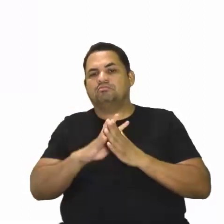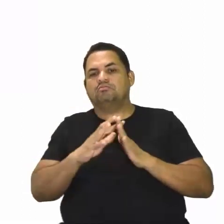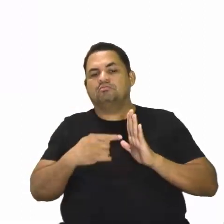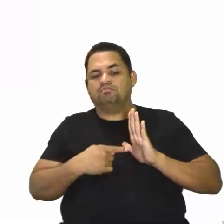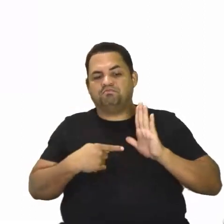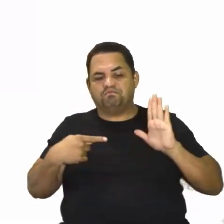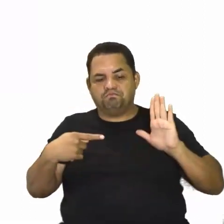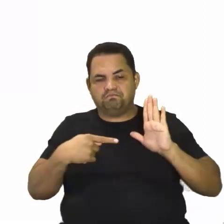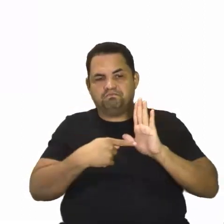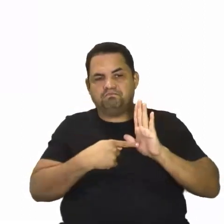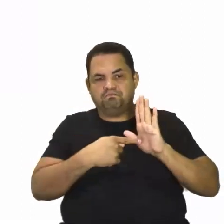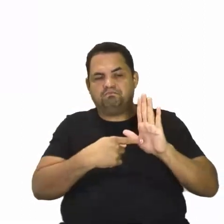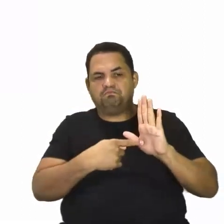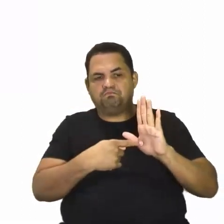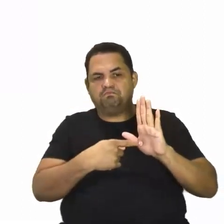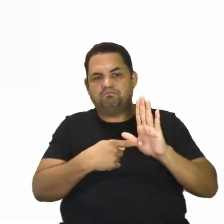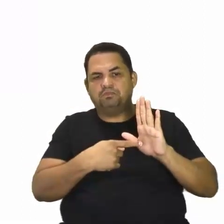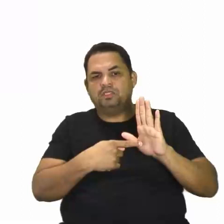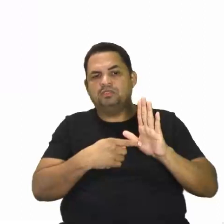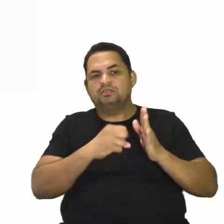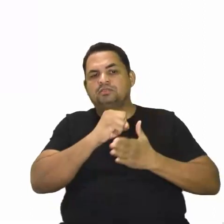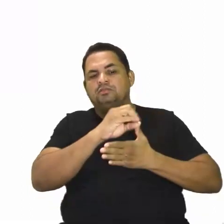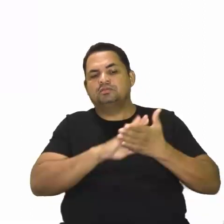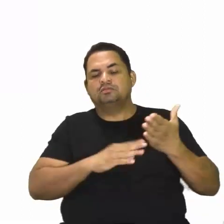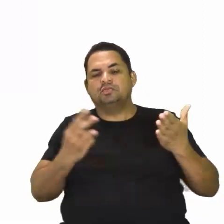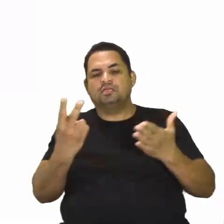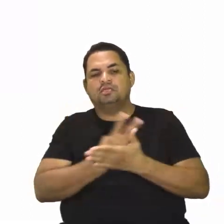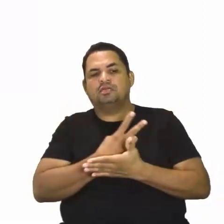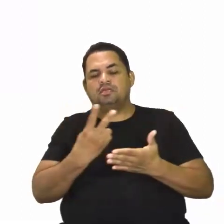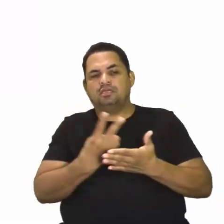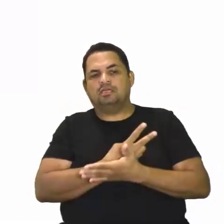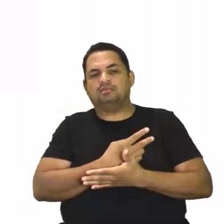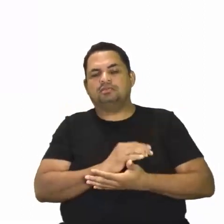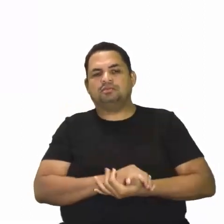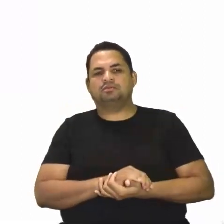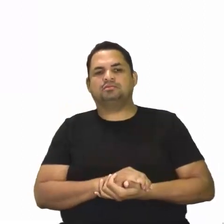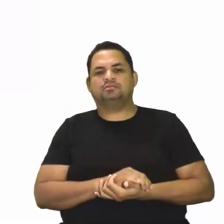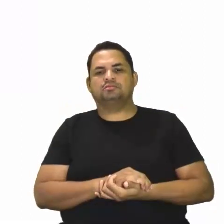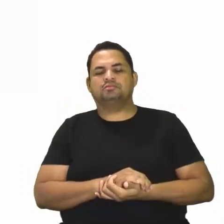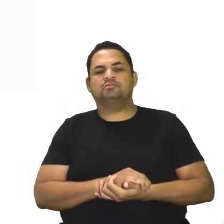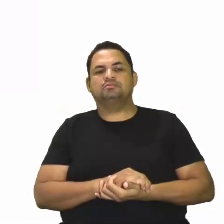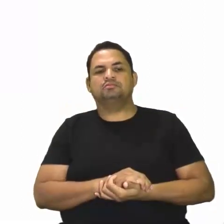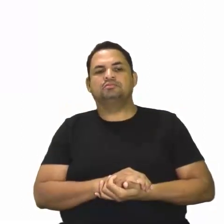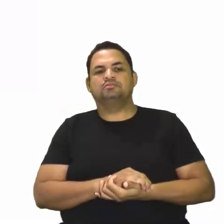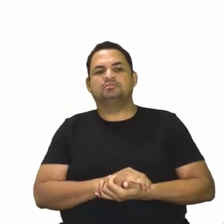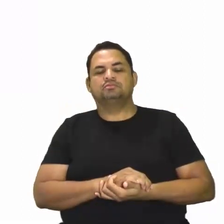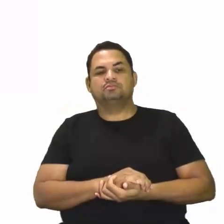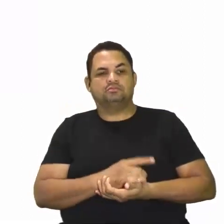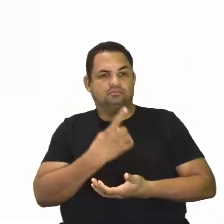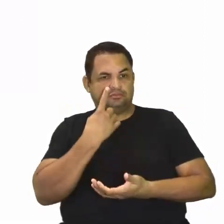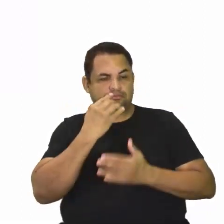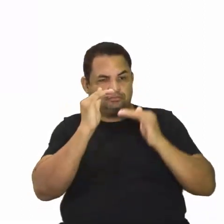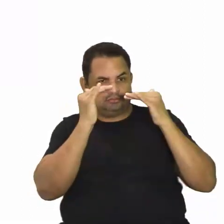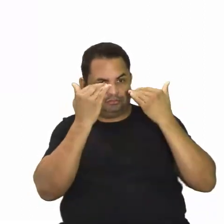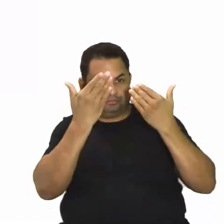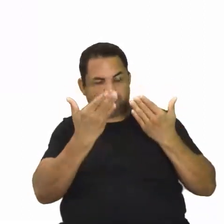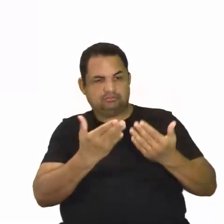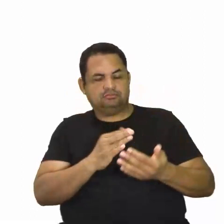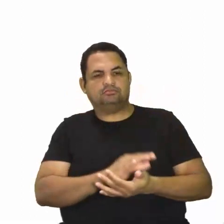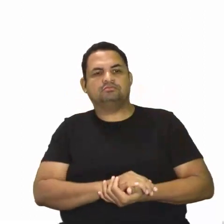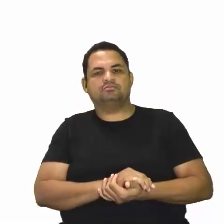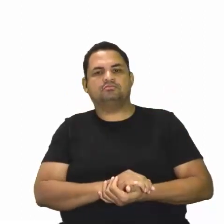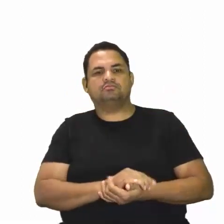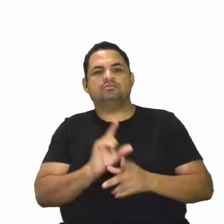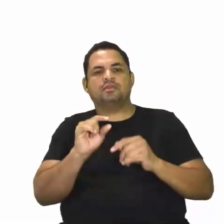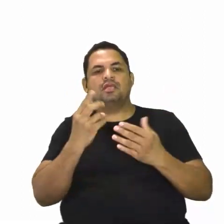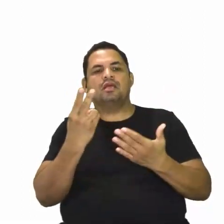indica a alternativa incorreta. Aqui É a pegadinha. Alternativa incorreta.